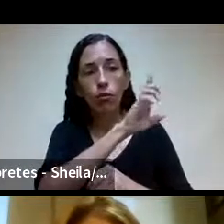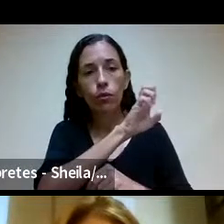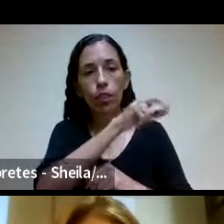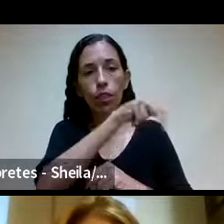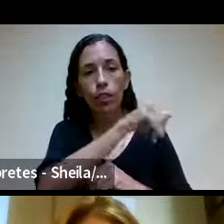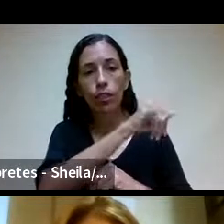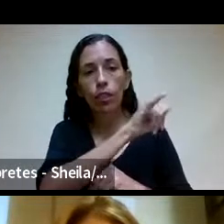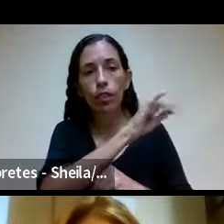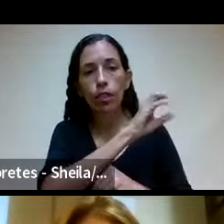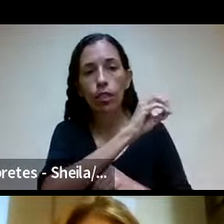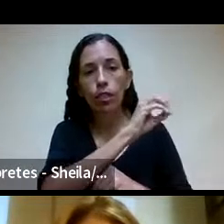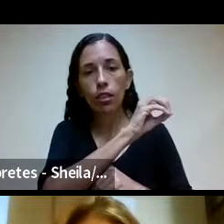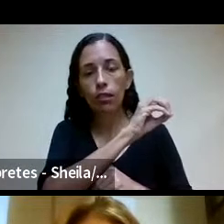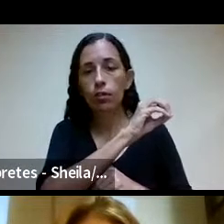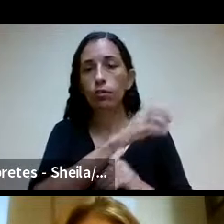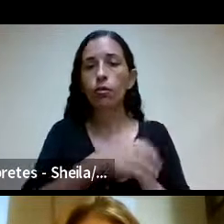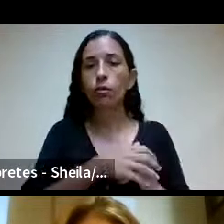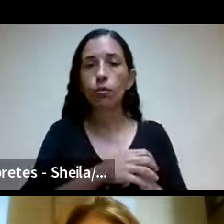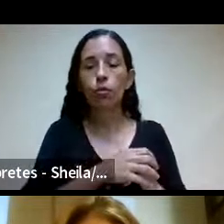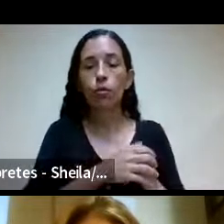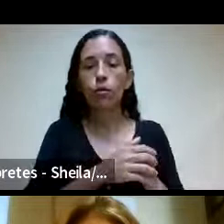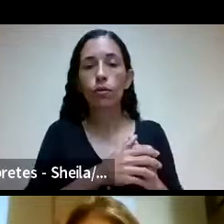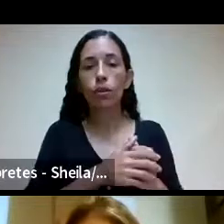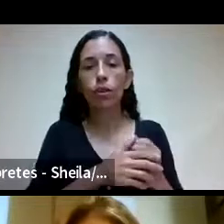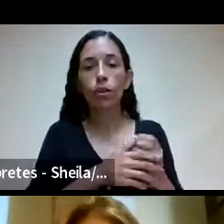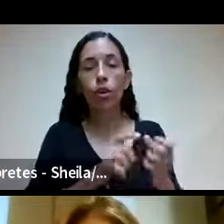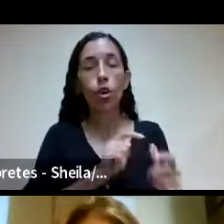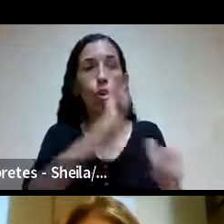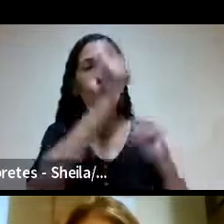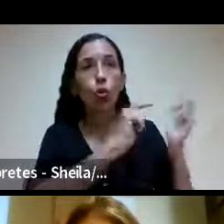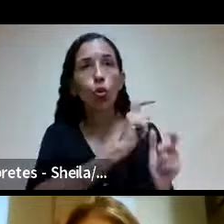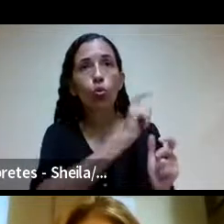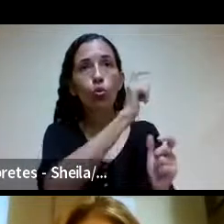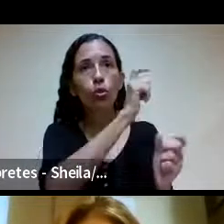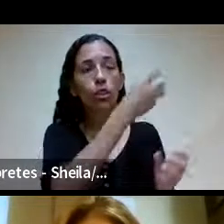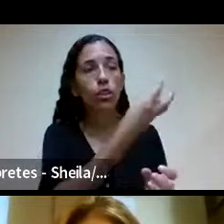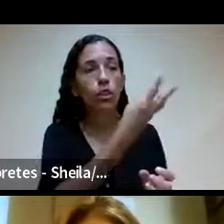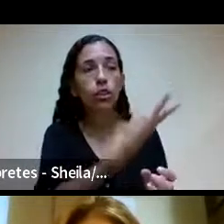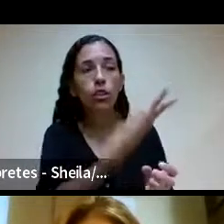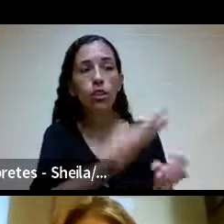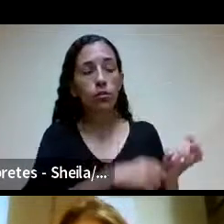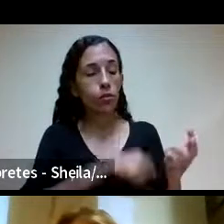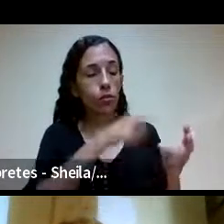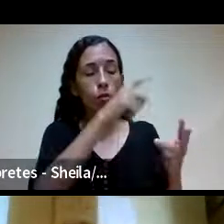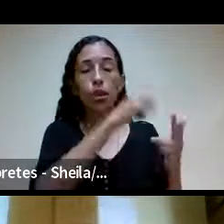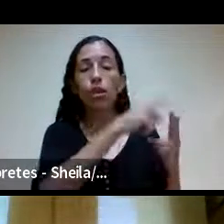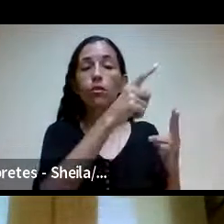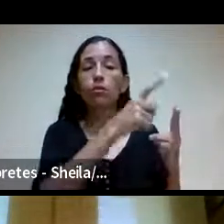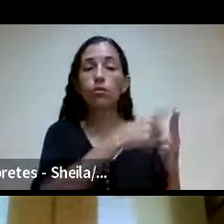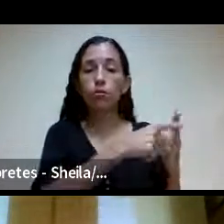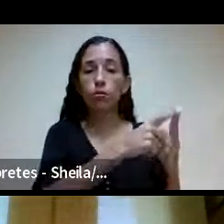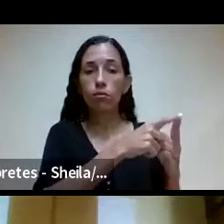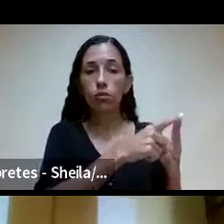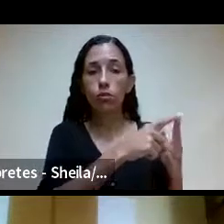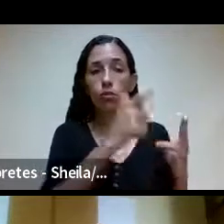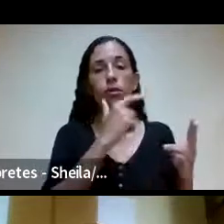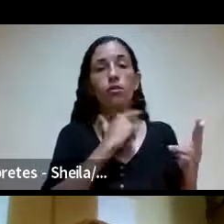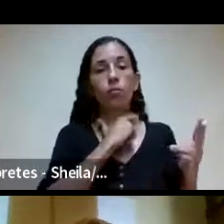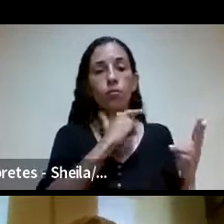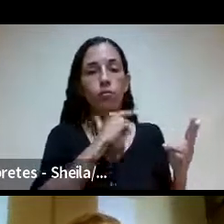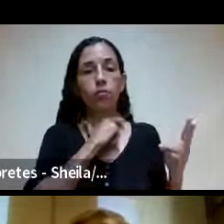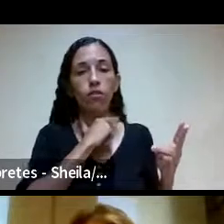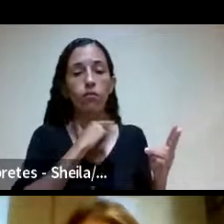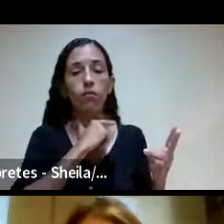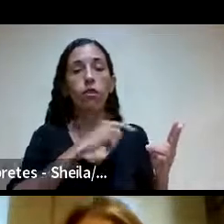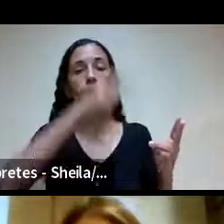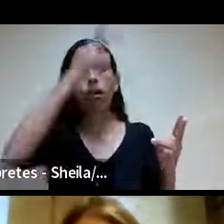e Emanuele Cristina Costa Macena da Silva, os dois primeiros candidatos eleitos aos cargos de prefeito e vice-prefeito